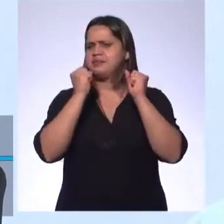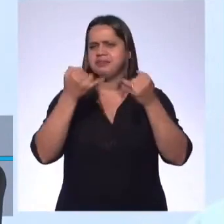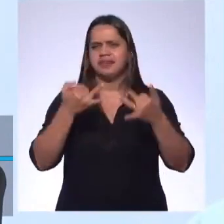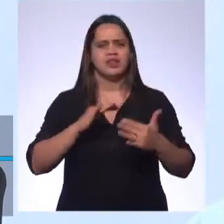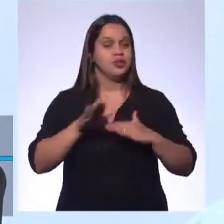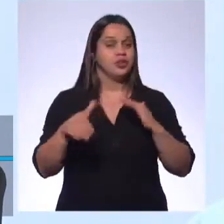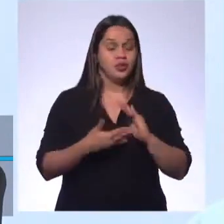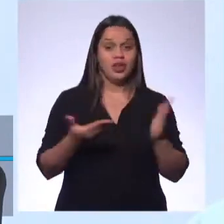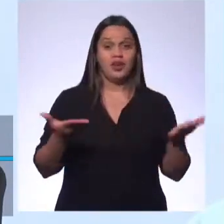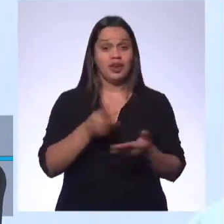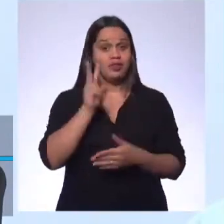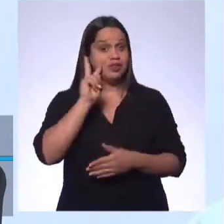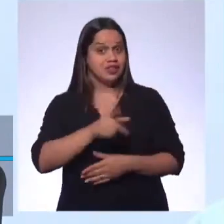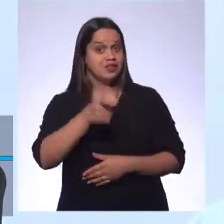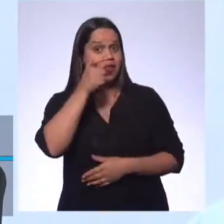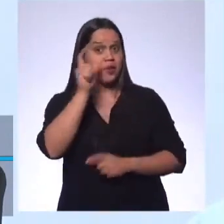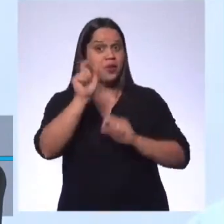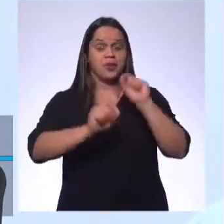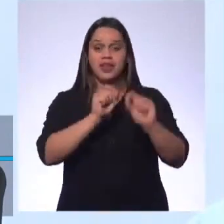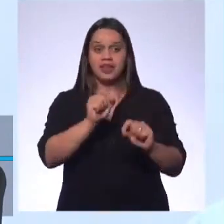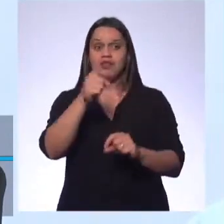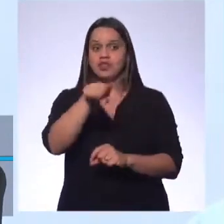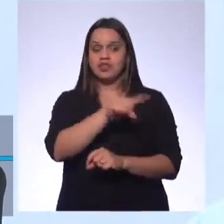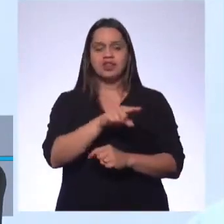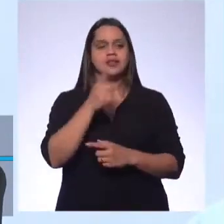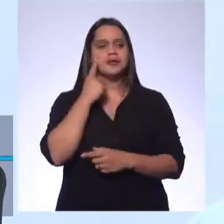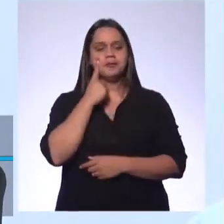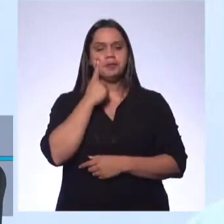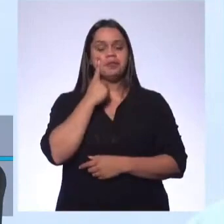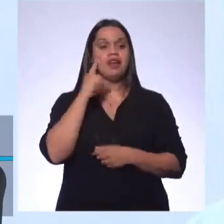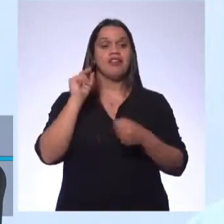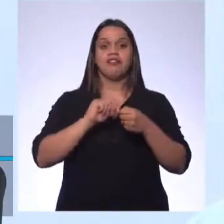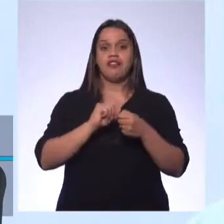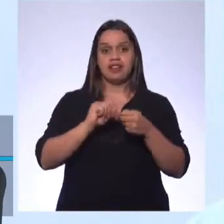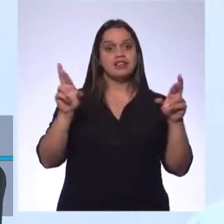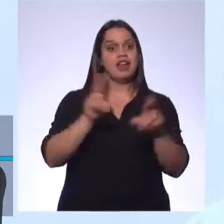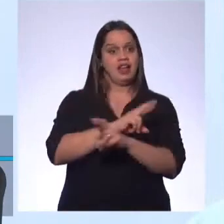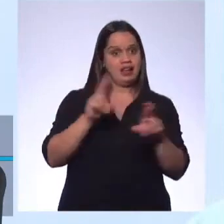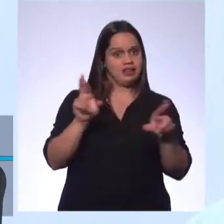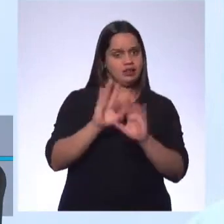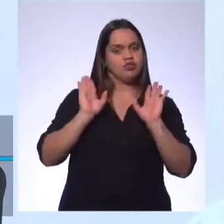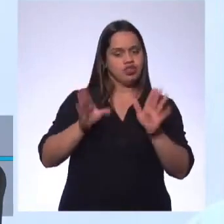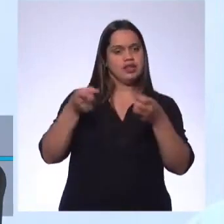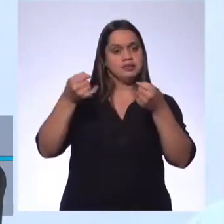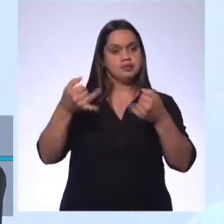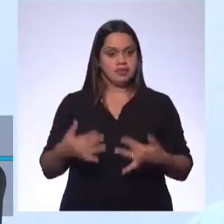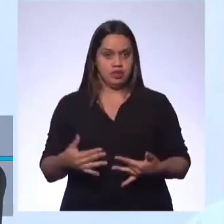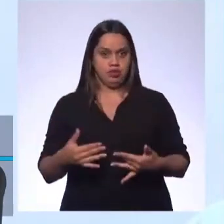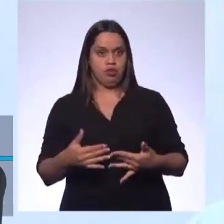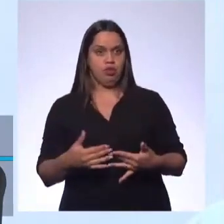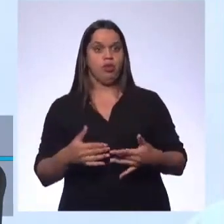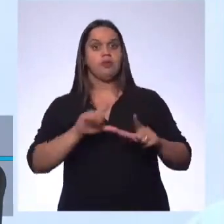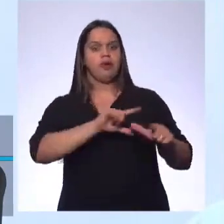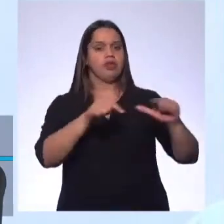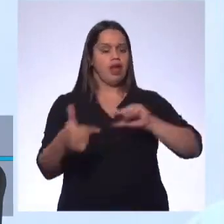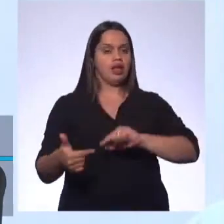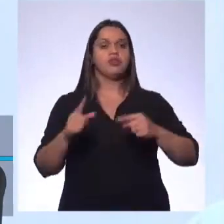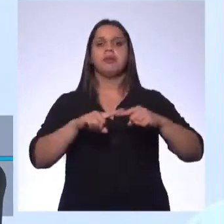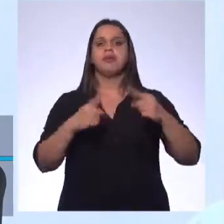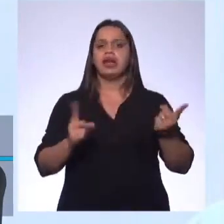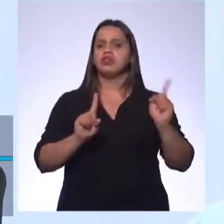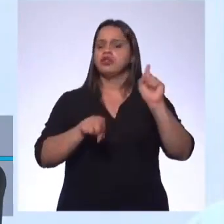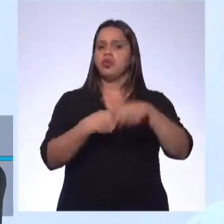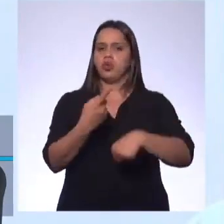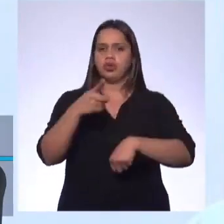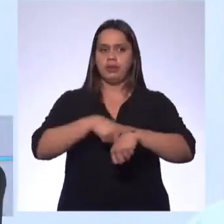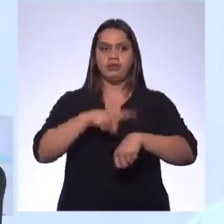agora vocês vão adivinhar, né? Vocês vão aí, fazer essa relação, como ela muito bem falou agora, da modernidade, mas em um outro